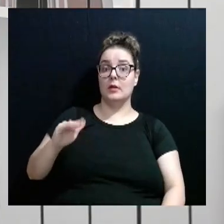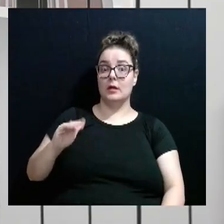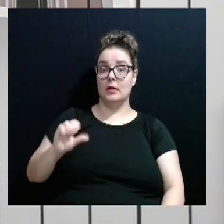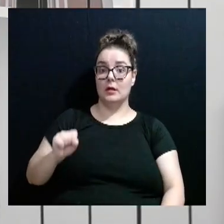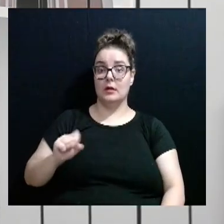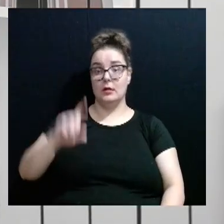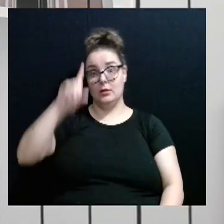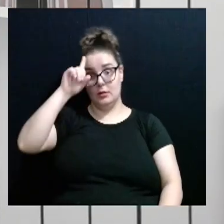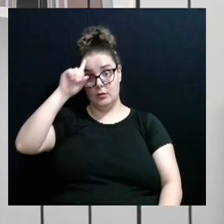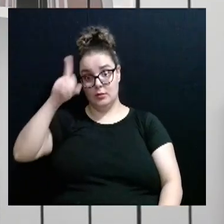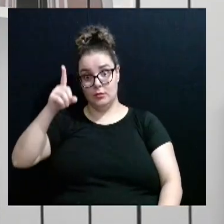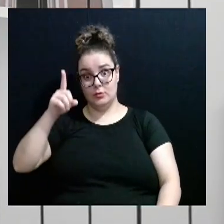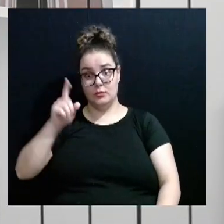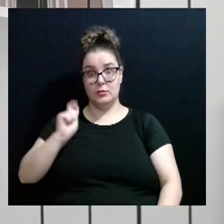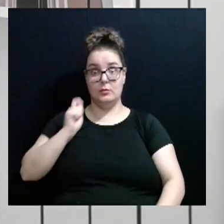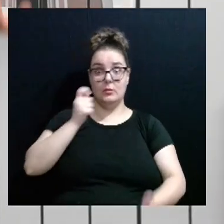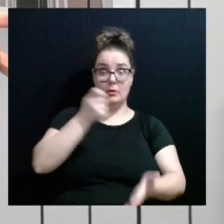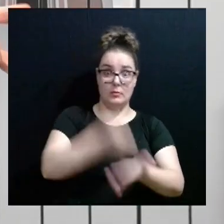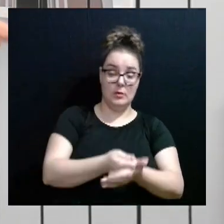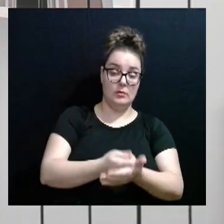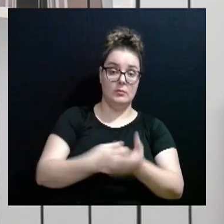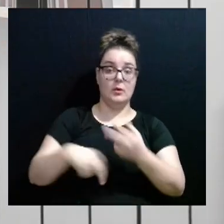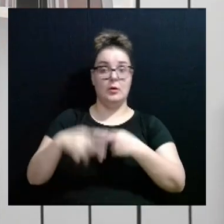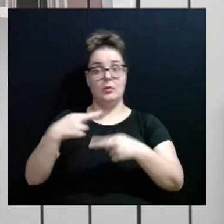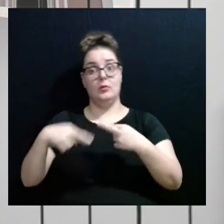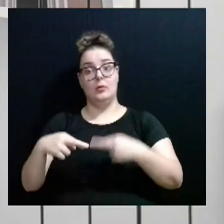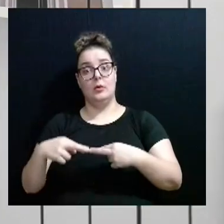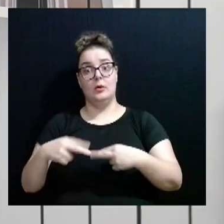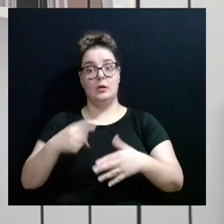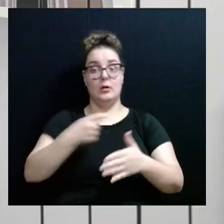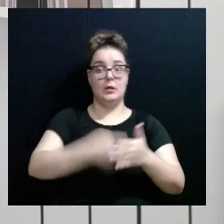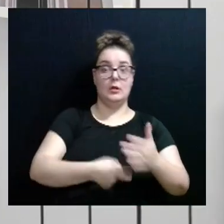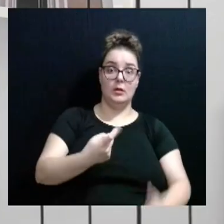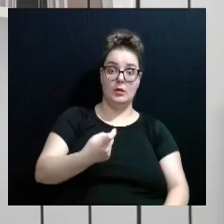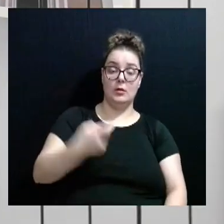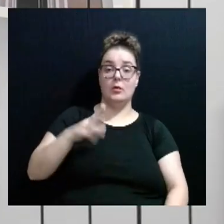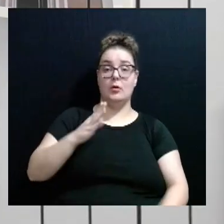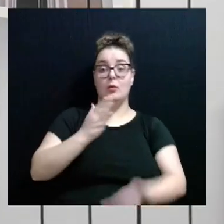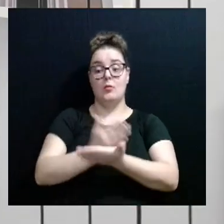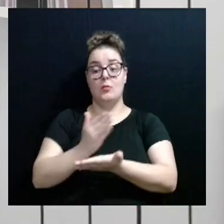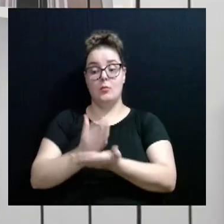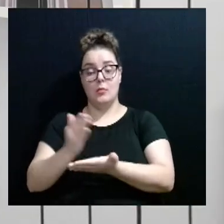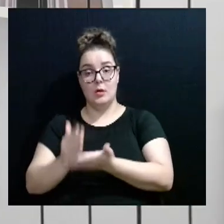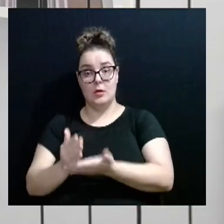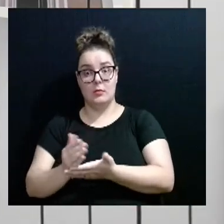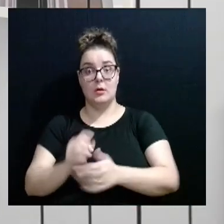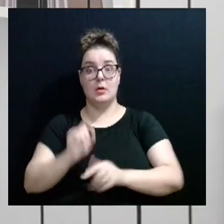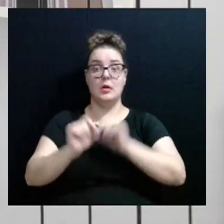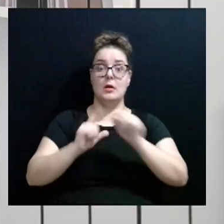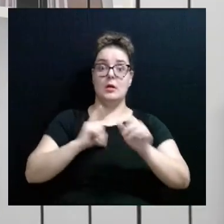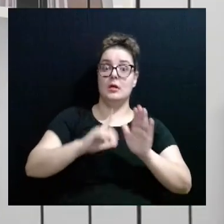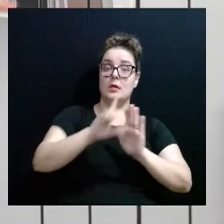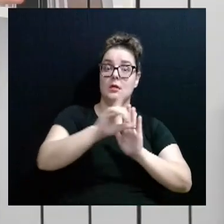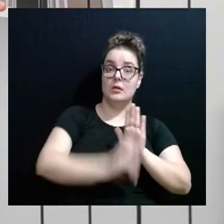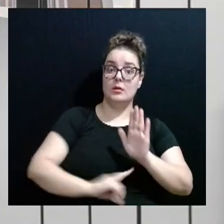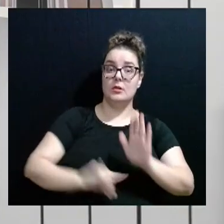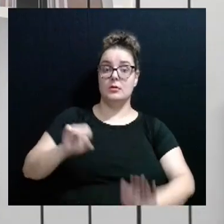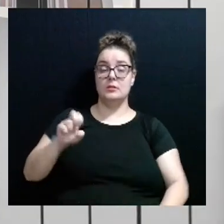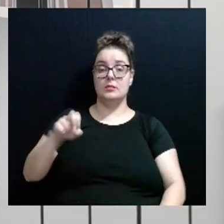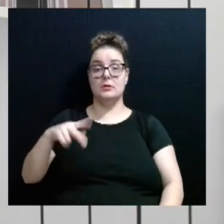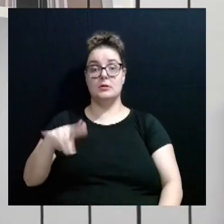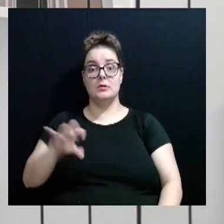poder quitar, em relação à taxa única ou parcelamento, quem tem direito à isenção, todas